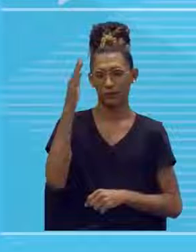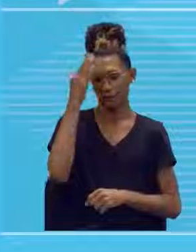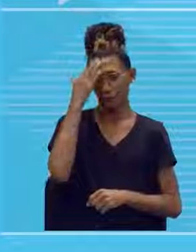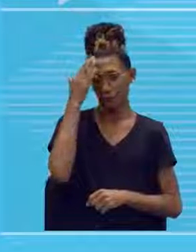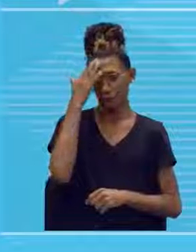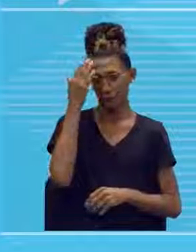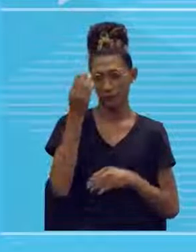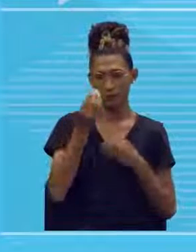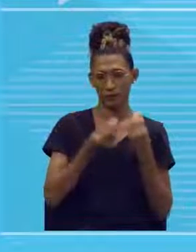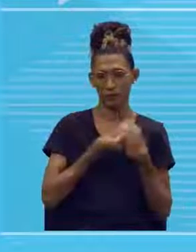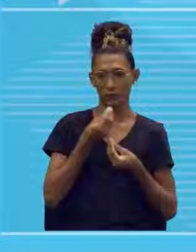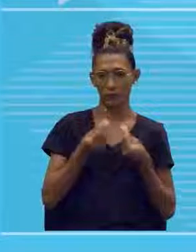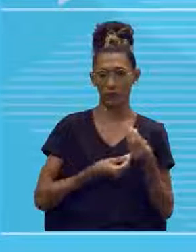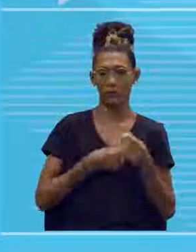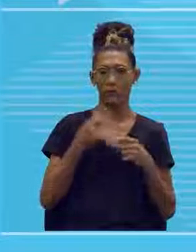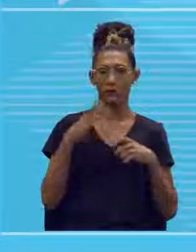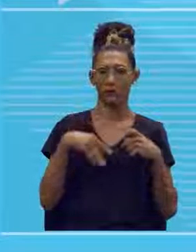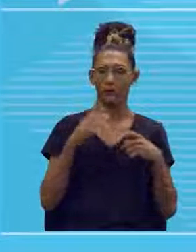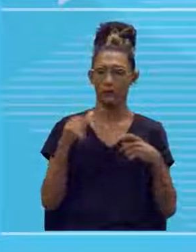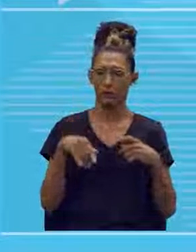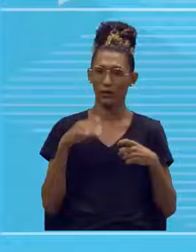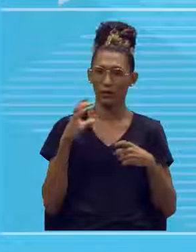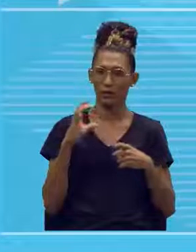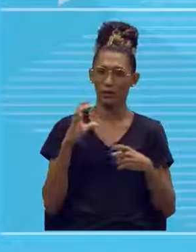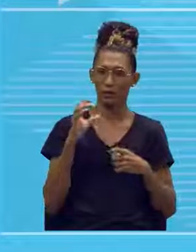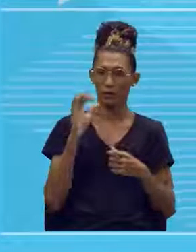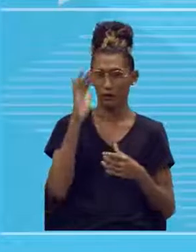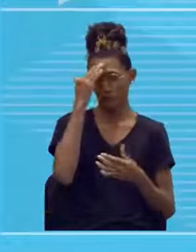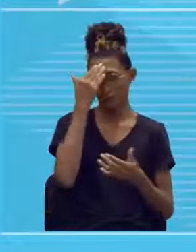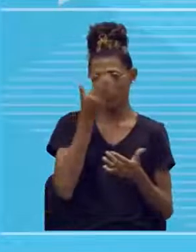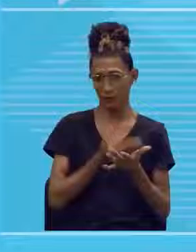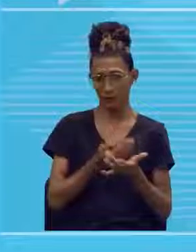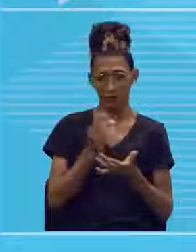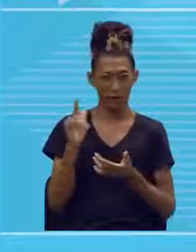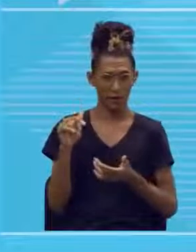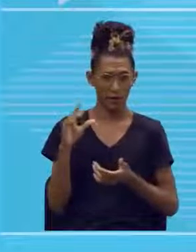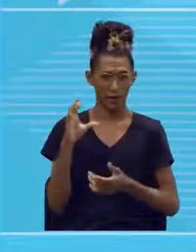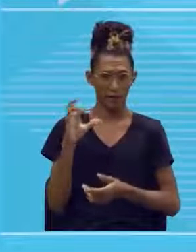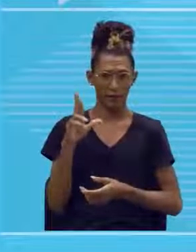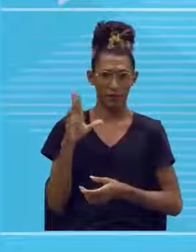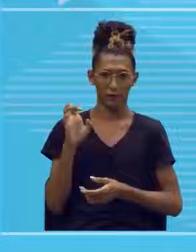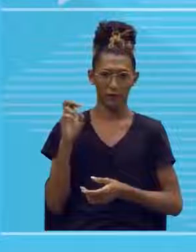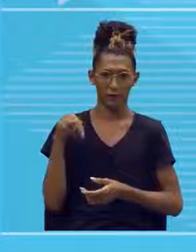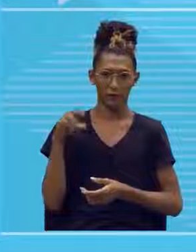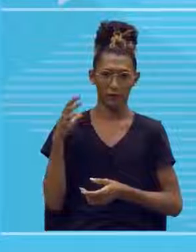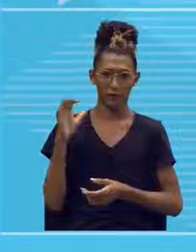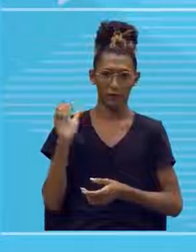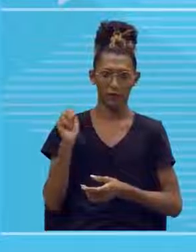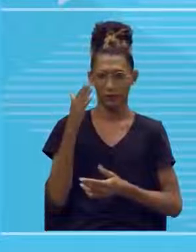mitológica seria crença e não não era crença apesarde